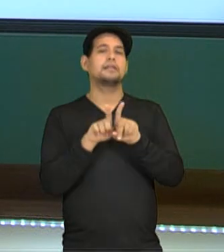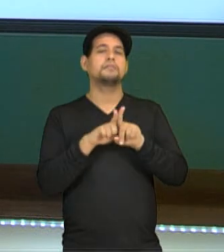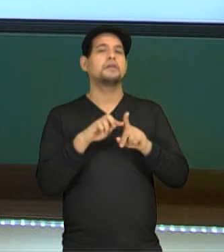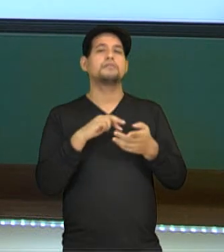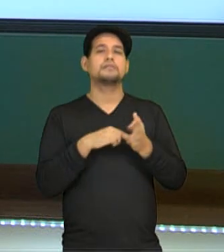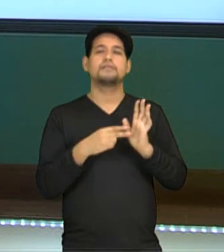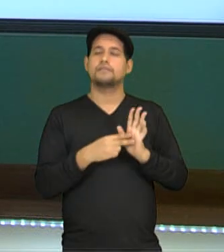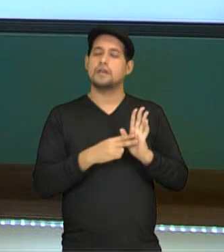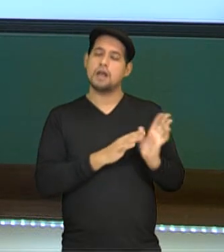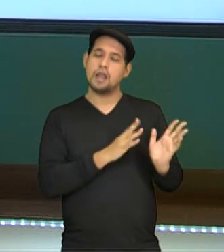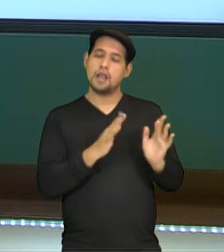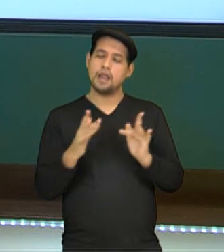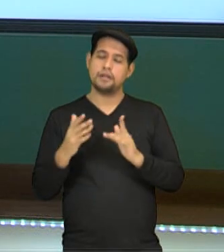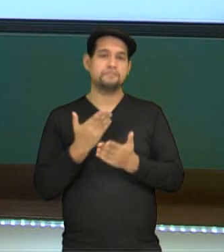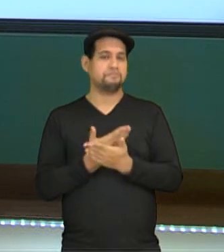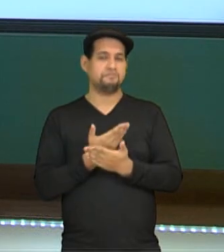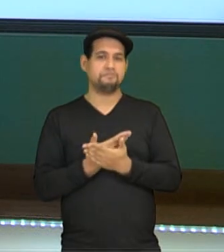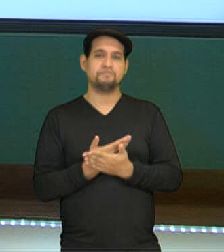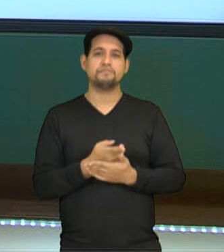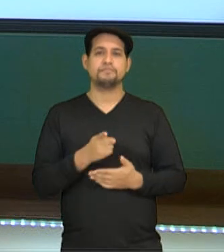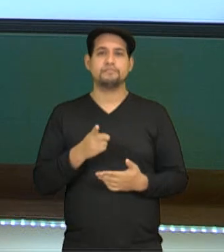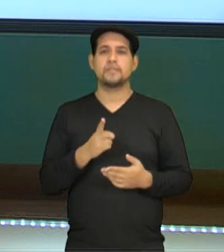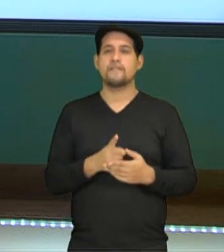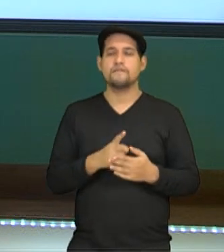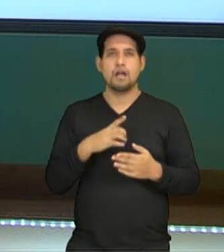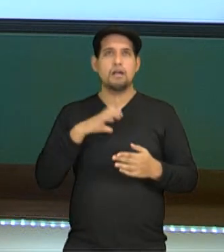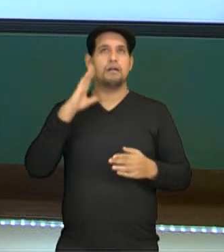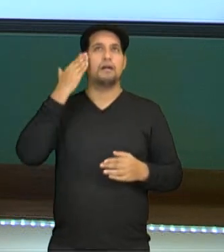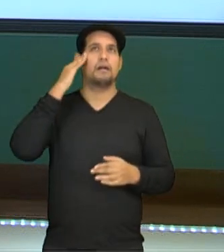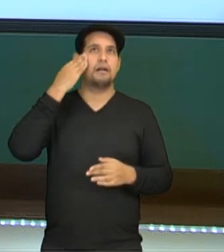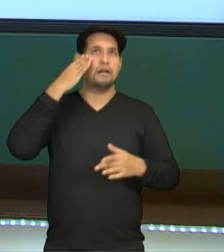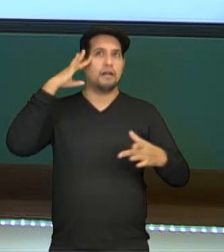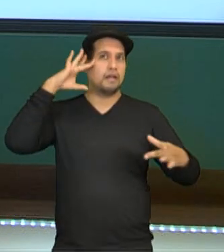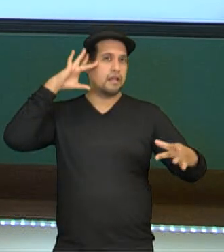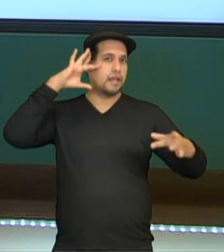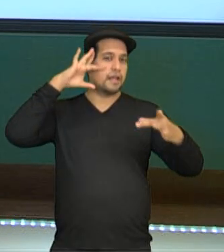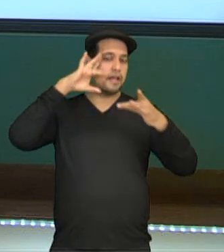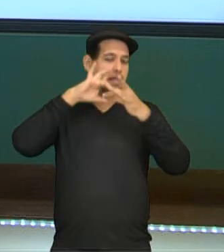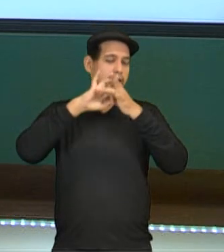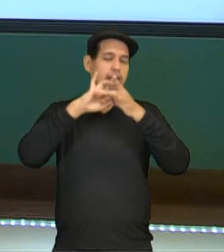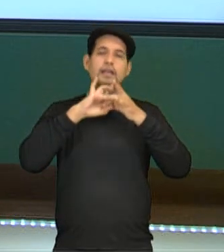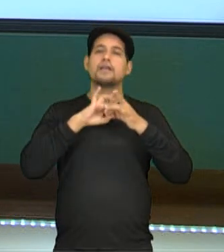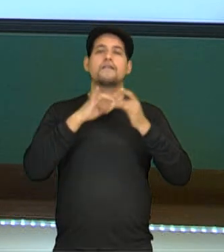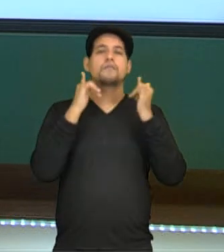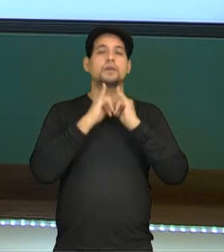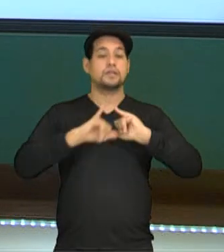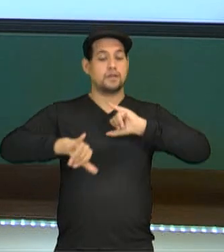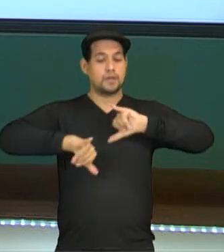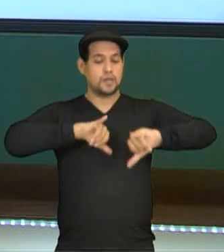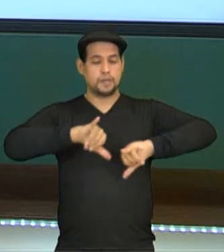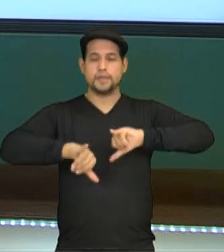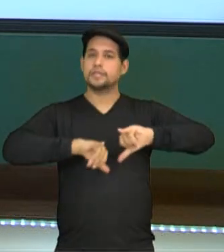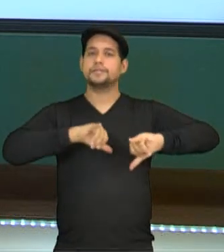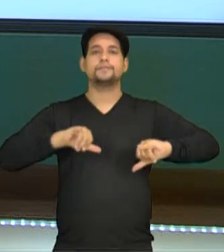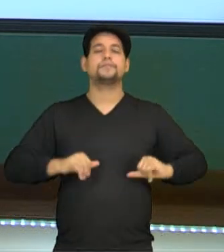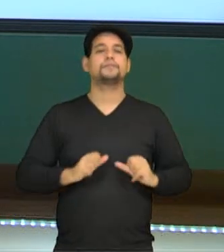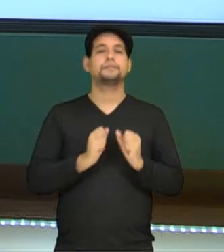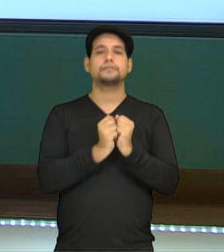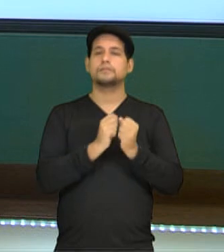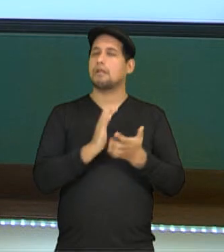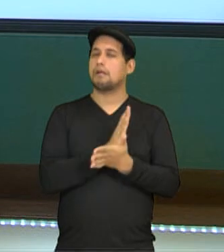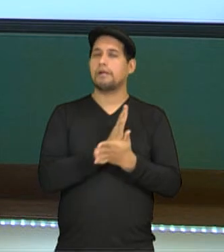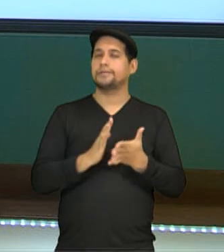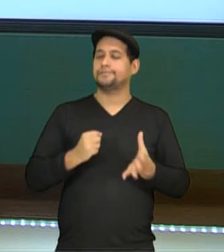sobre ela no decorrer desta aula aí. Você vai casar as informações químicas com